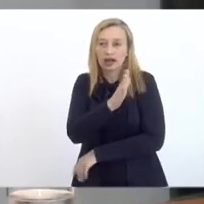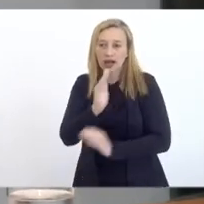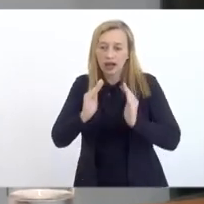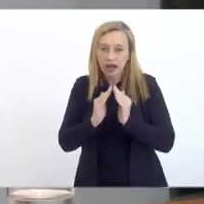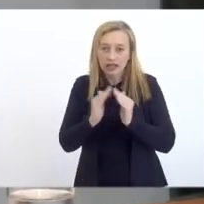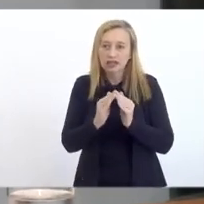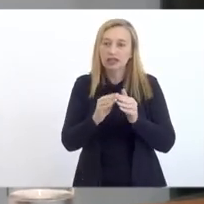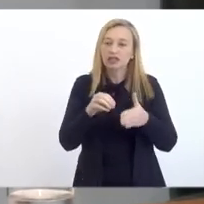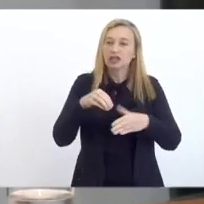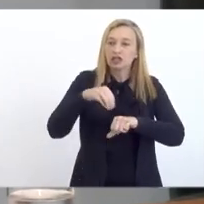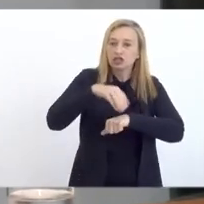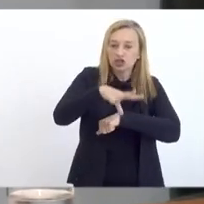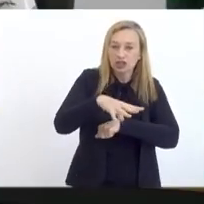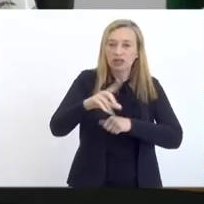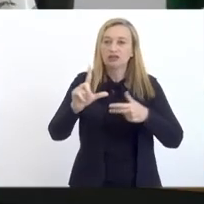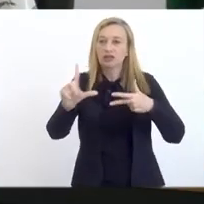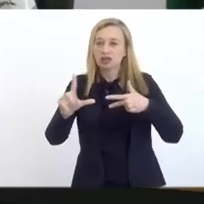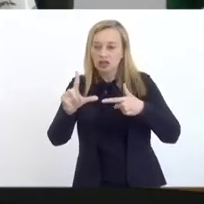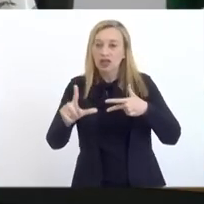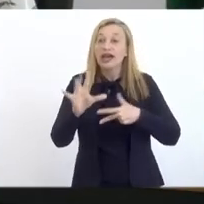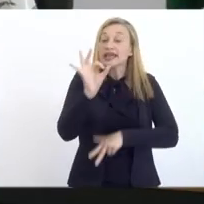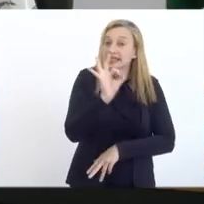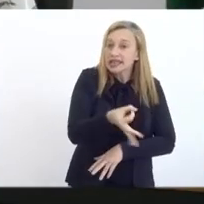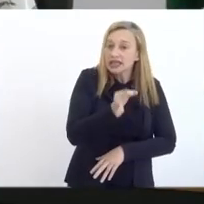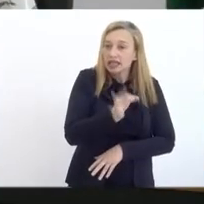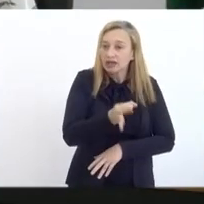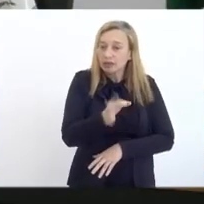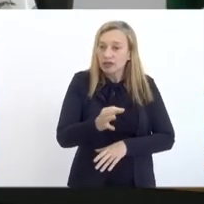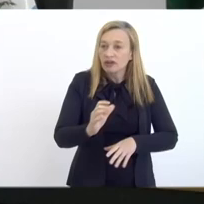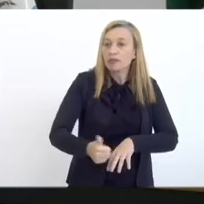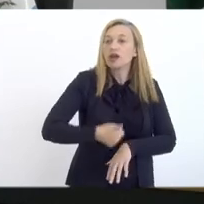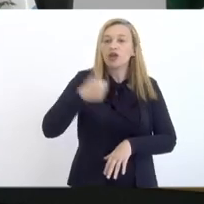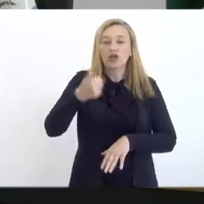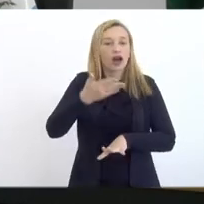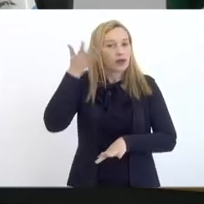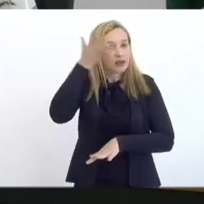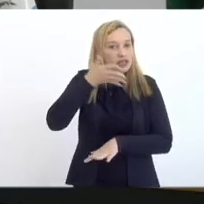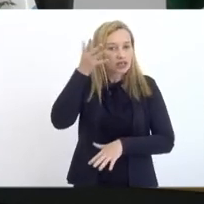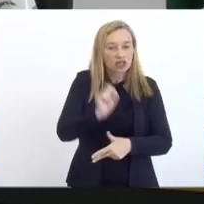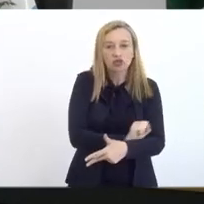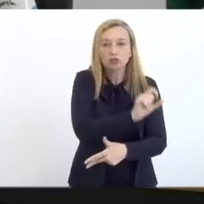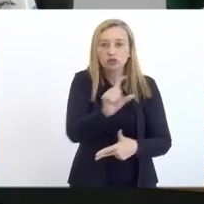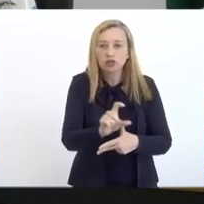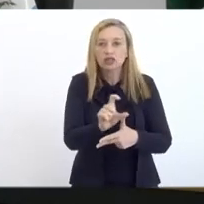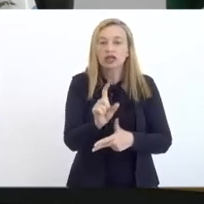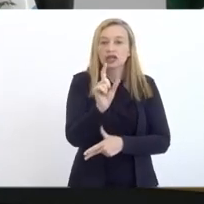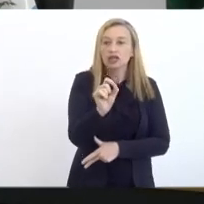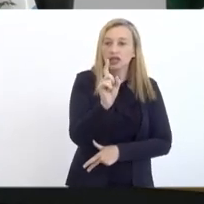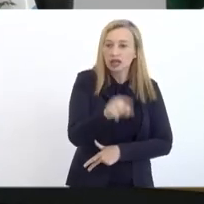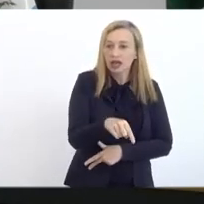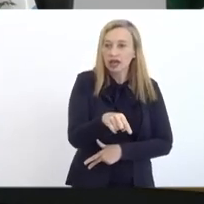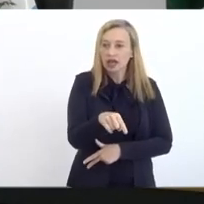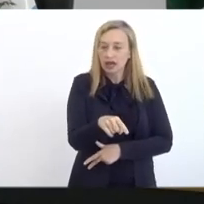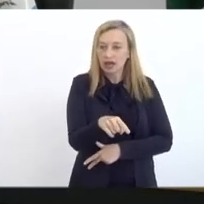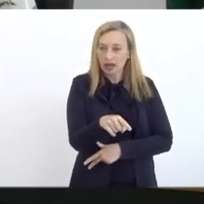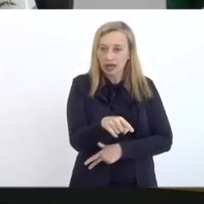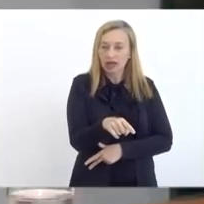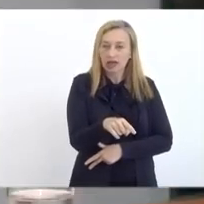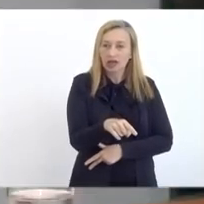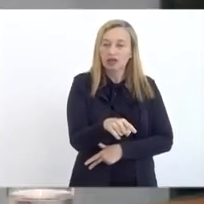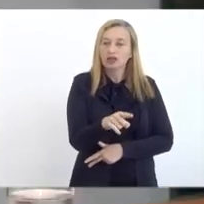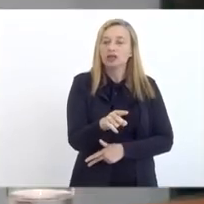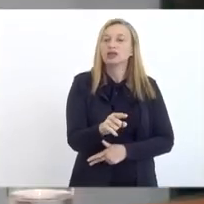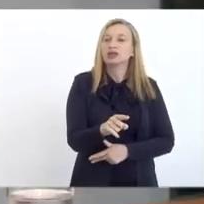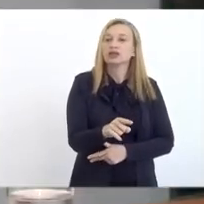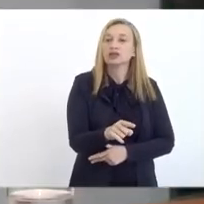indicação legislativa, e certamente vai originar uma mensagem do Poder Executivo, que é a competência privativa do Poder Executivo,